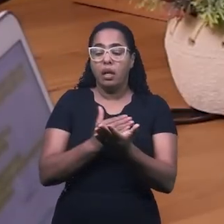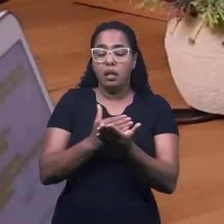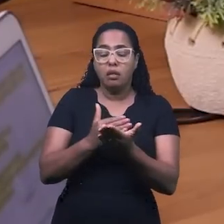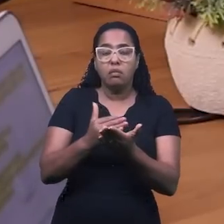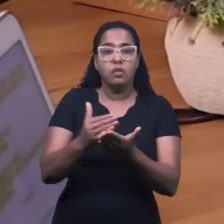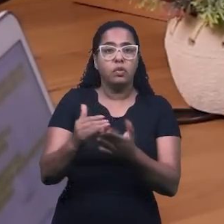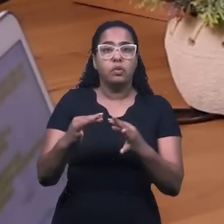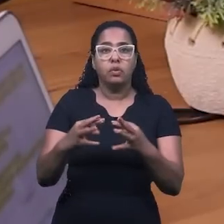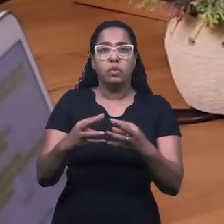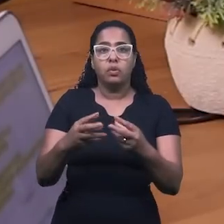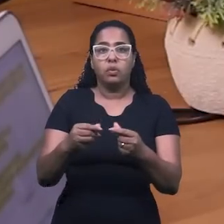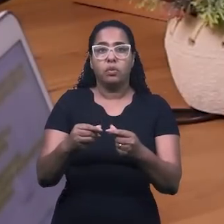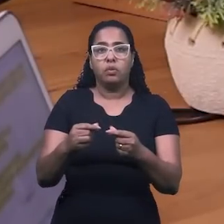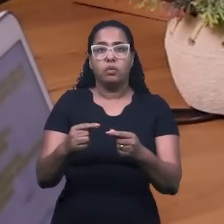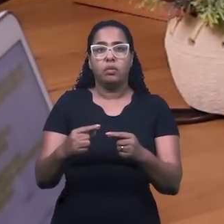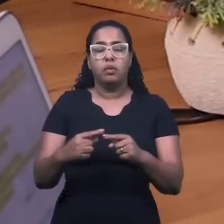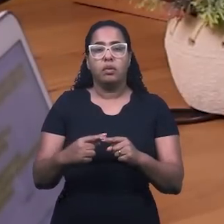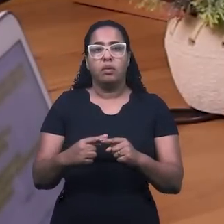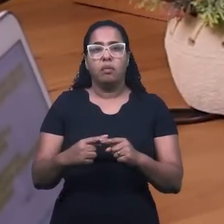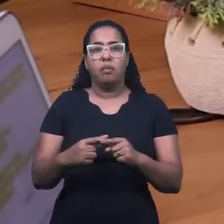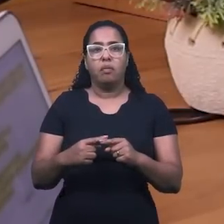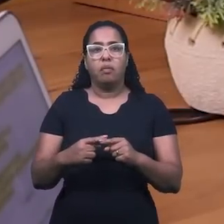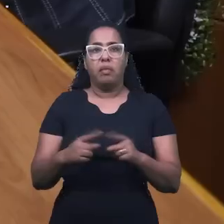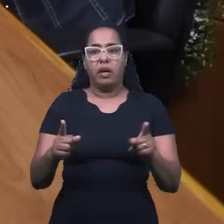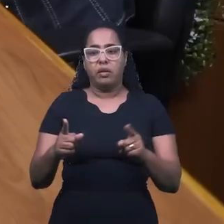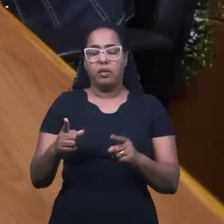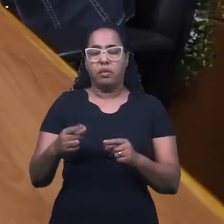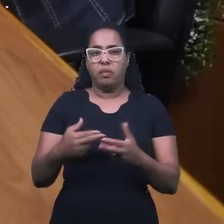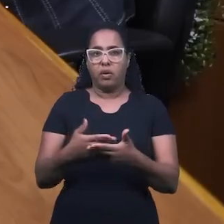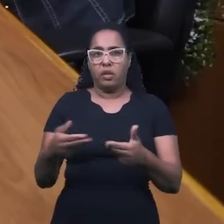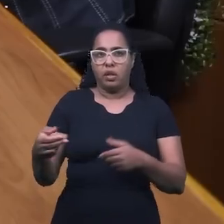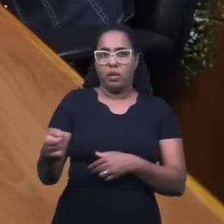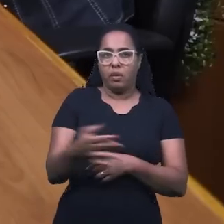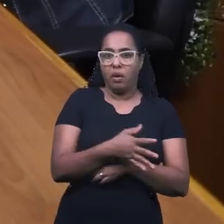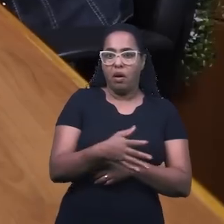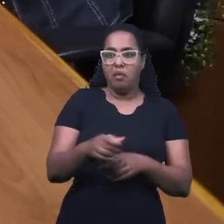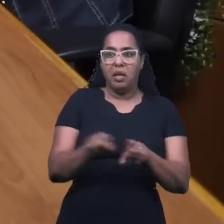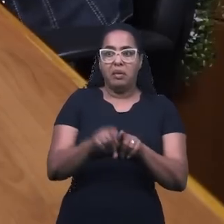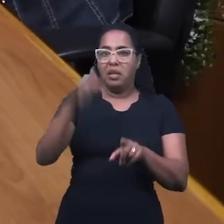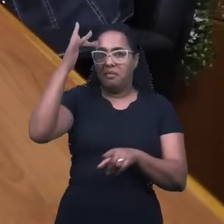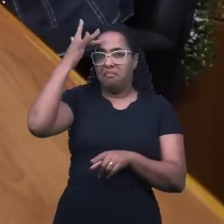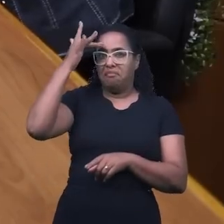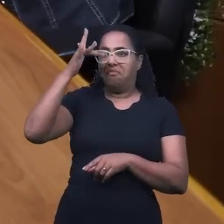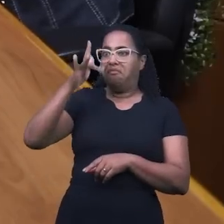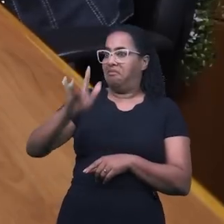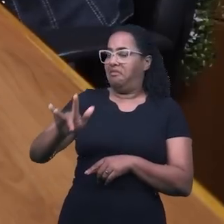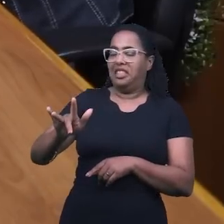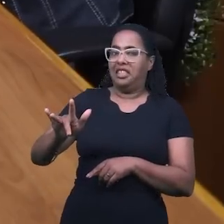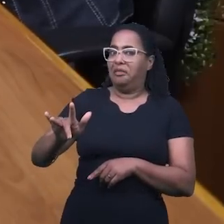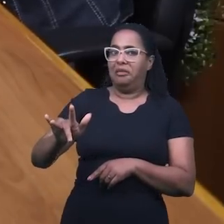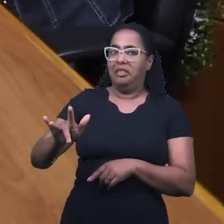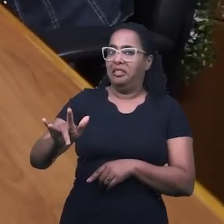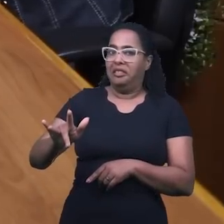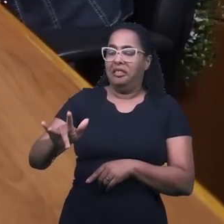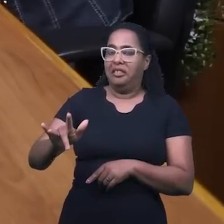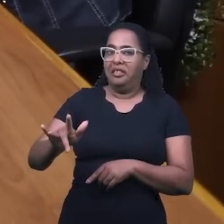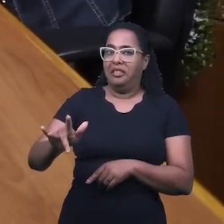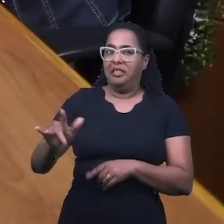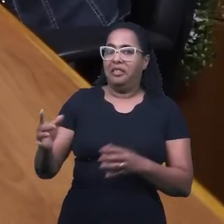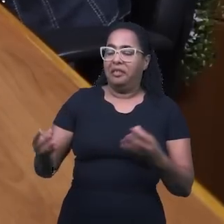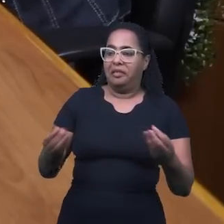E ali começou. Mas eu também, foi uma coisa nova, mas eu também não sabia